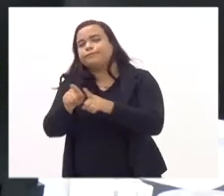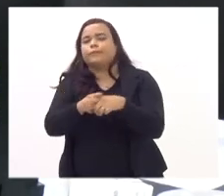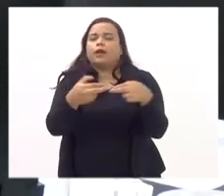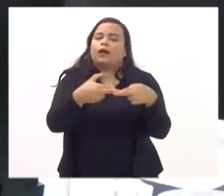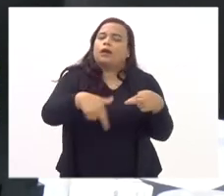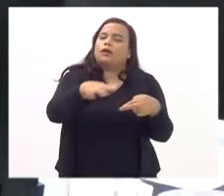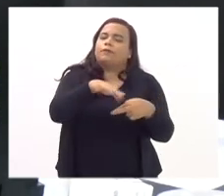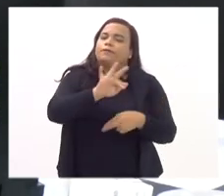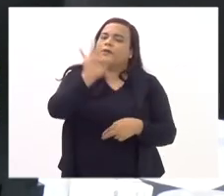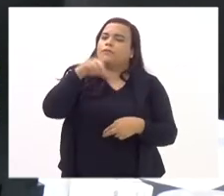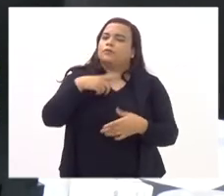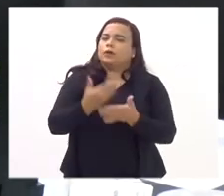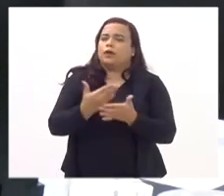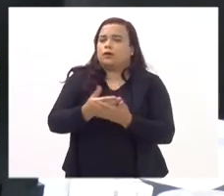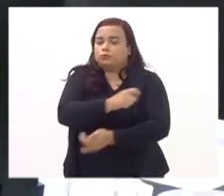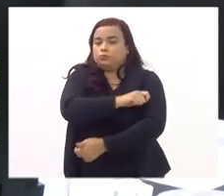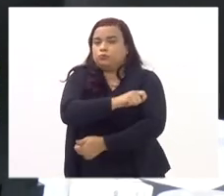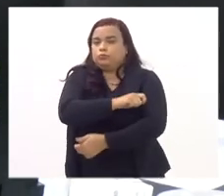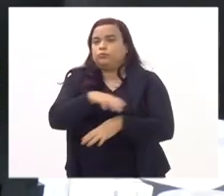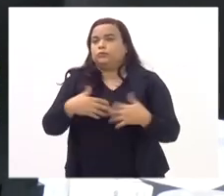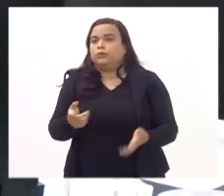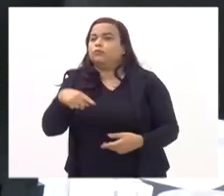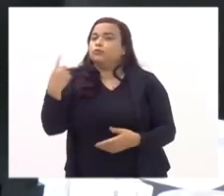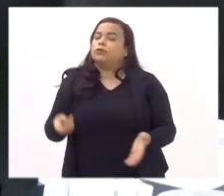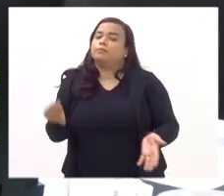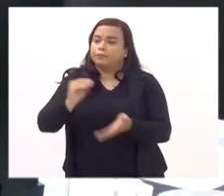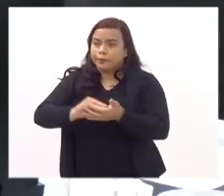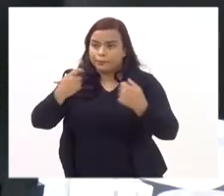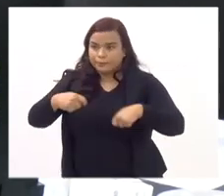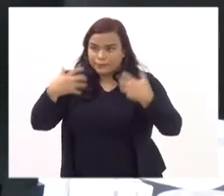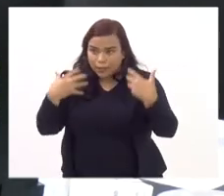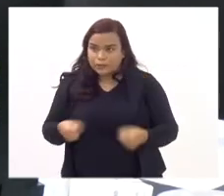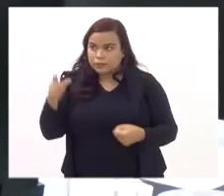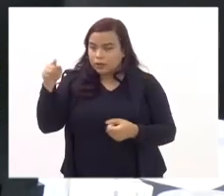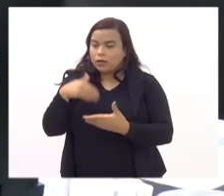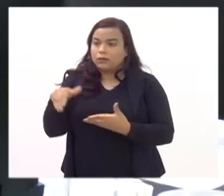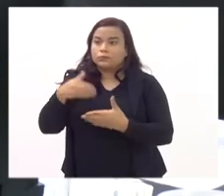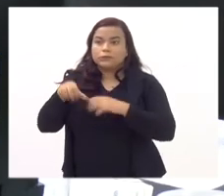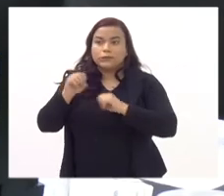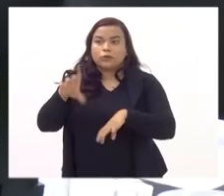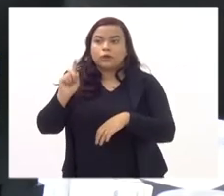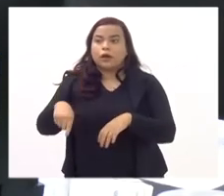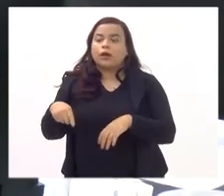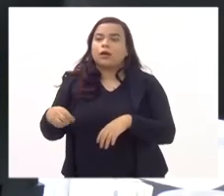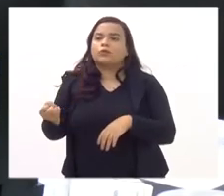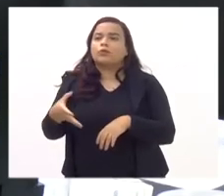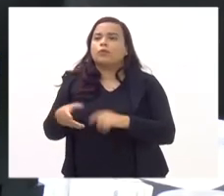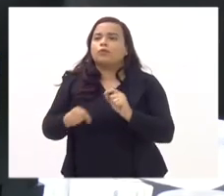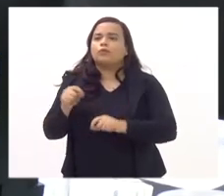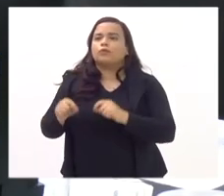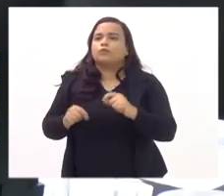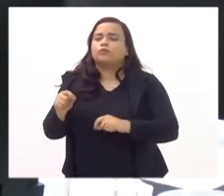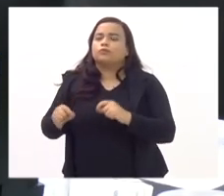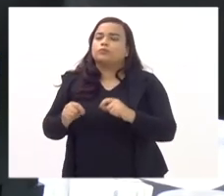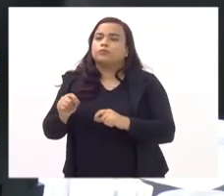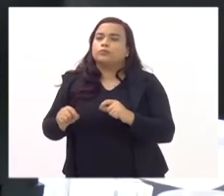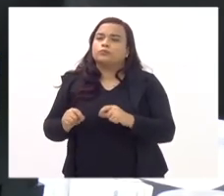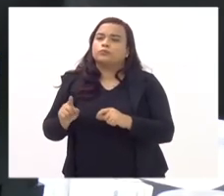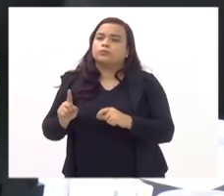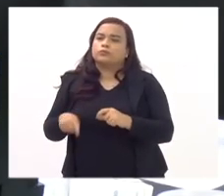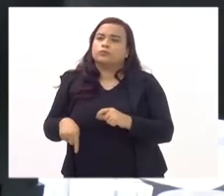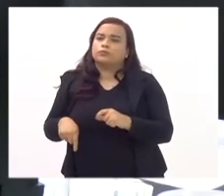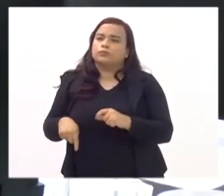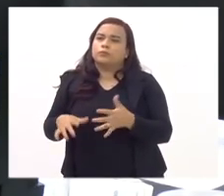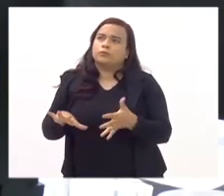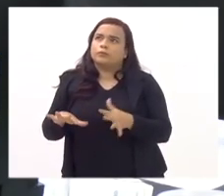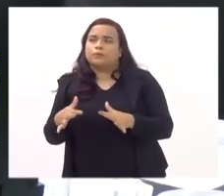gente está colocando que vai precisar ser absorvido pela SEDUC é um universo que, na melhor das hipóteses, vai se aproximar